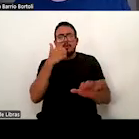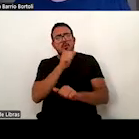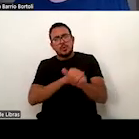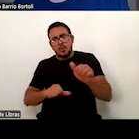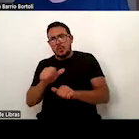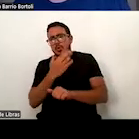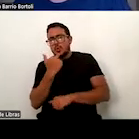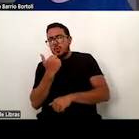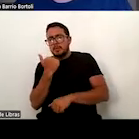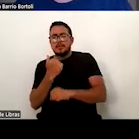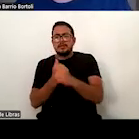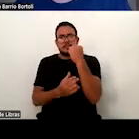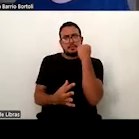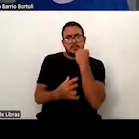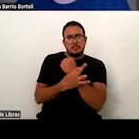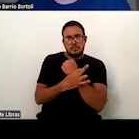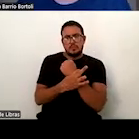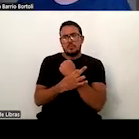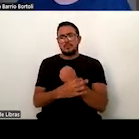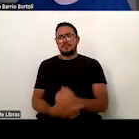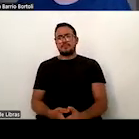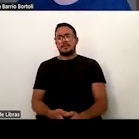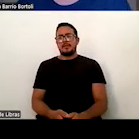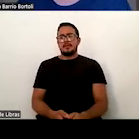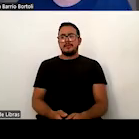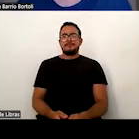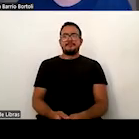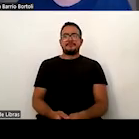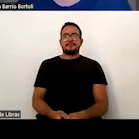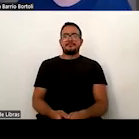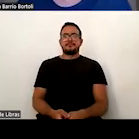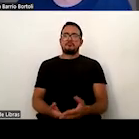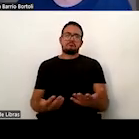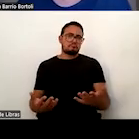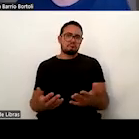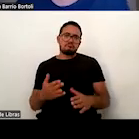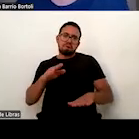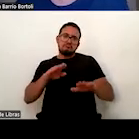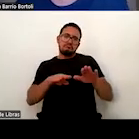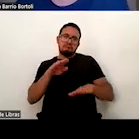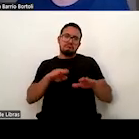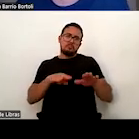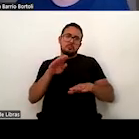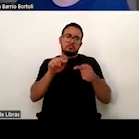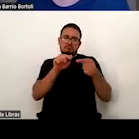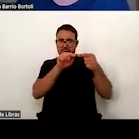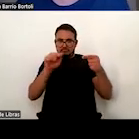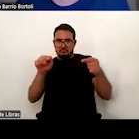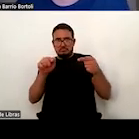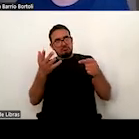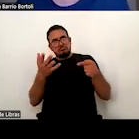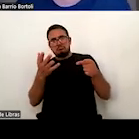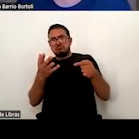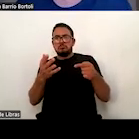até 3 doses para a mulher durante a semana e para o homem até umas 5 a 6 doses durante a semana, que seria